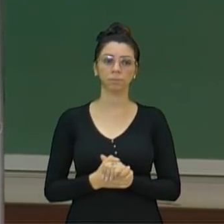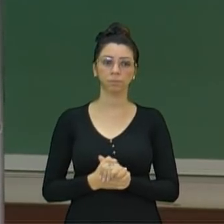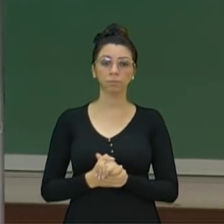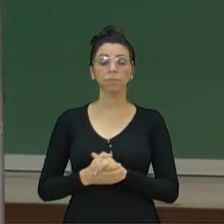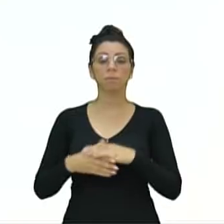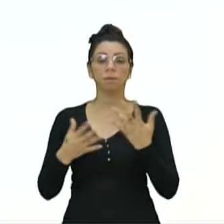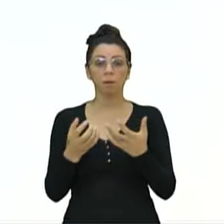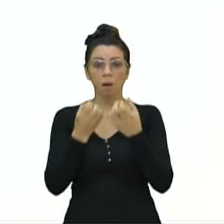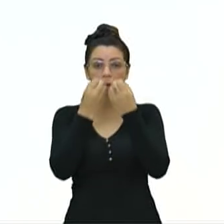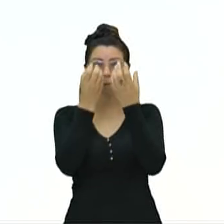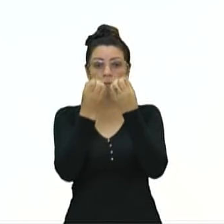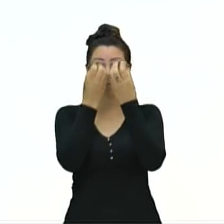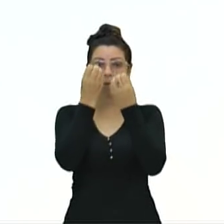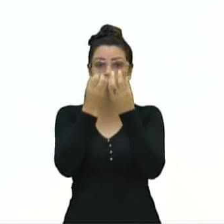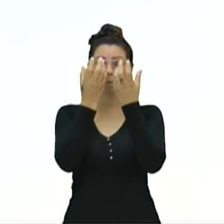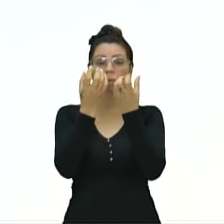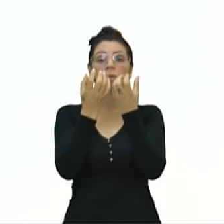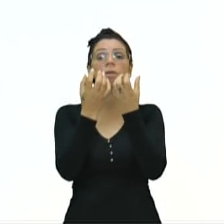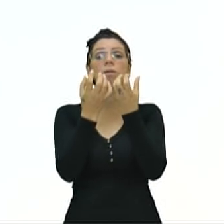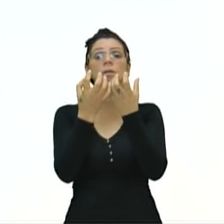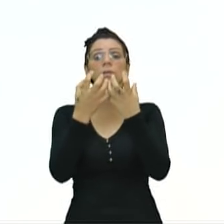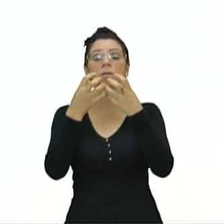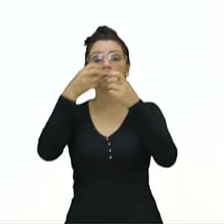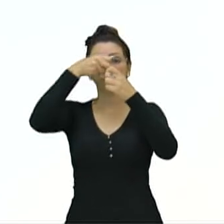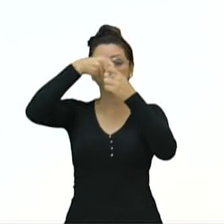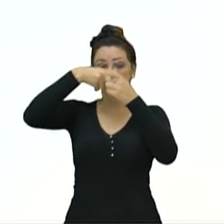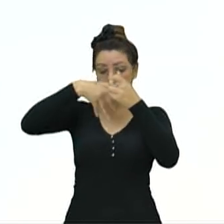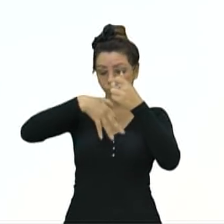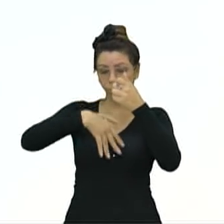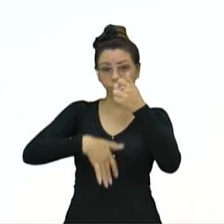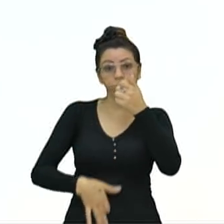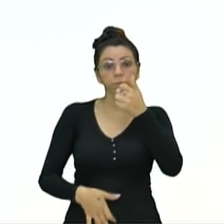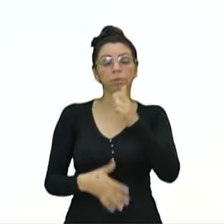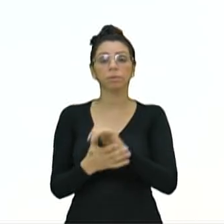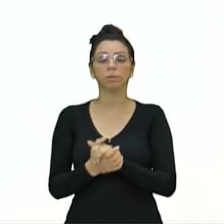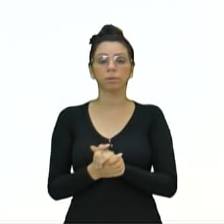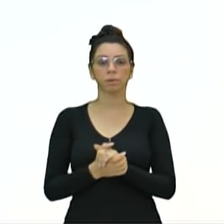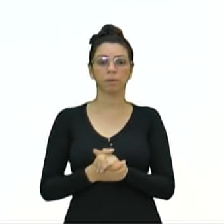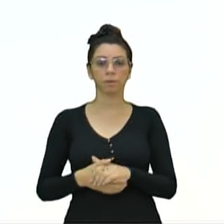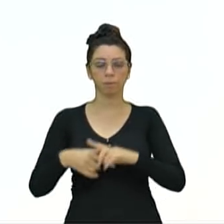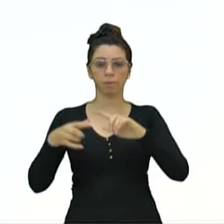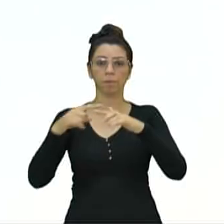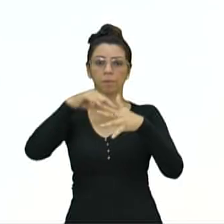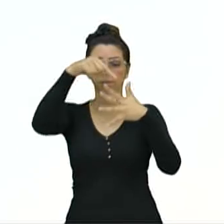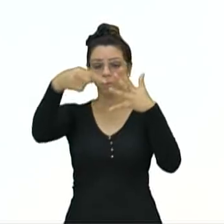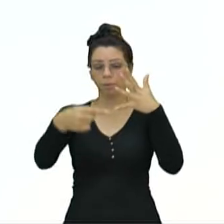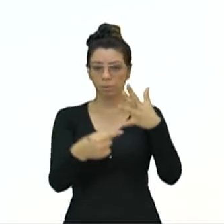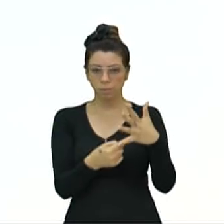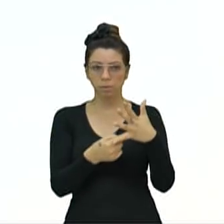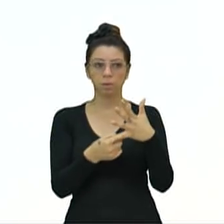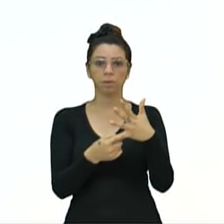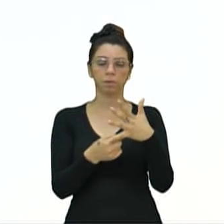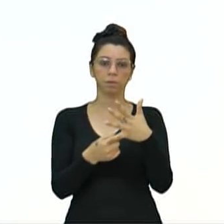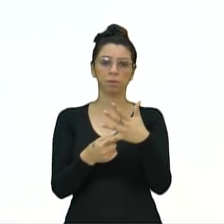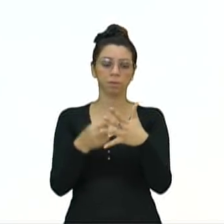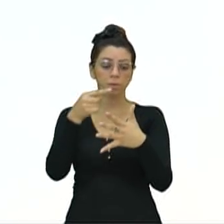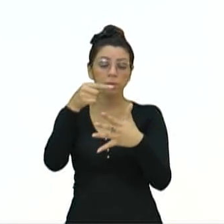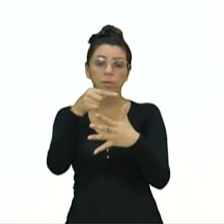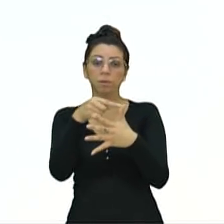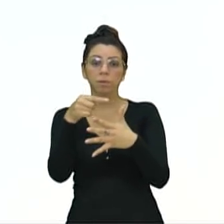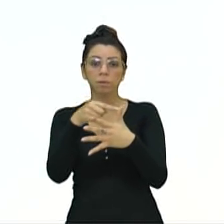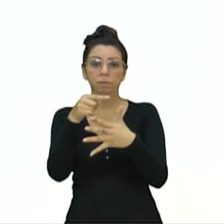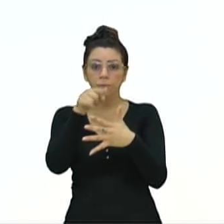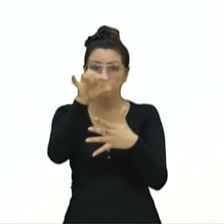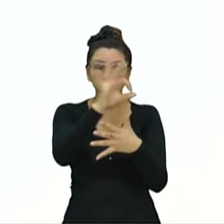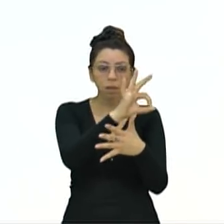de informações dos órgãos sensoriais, então, lembram dos 5 sentidos que nós trabalhamos na aula? Então, se você está